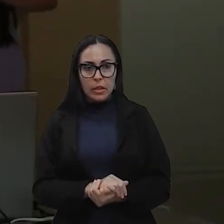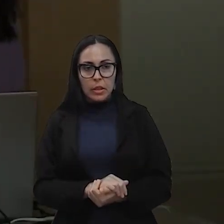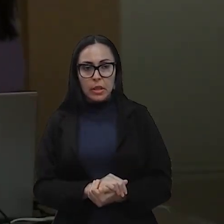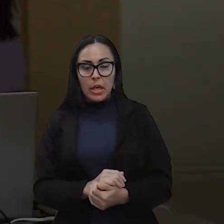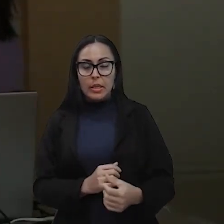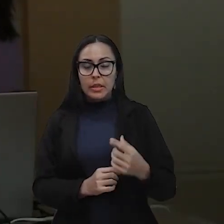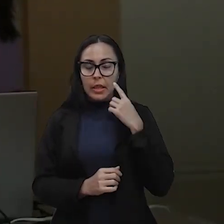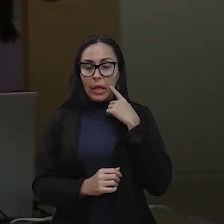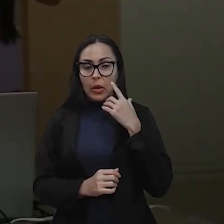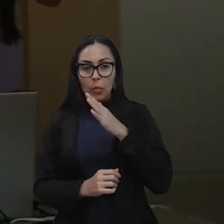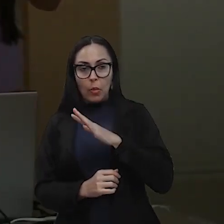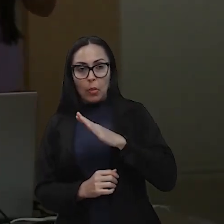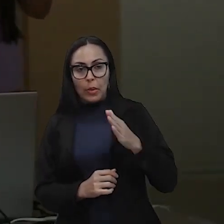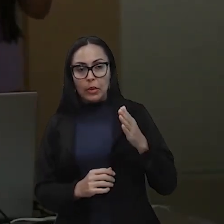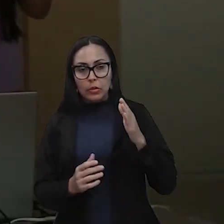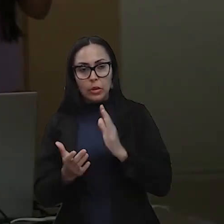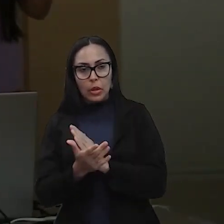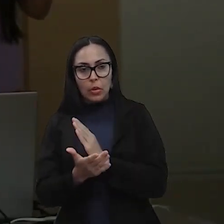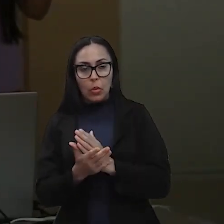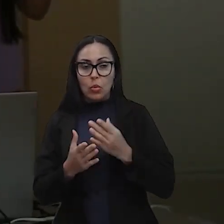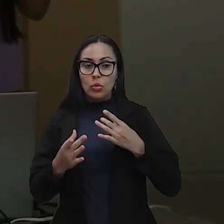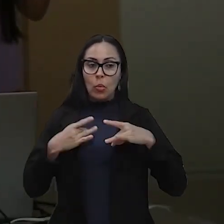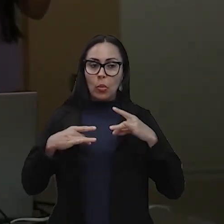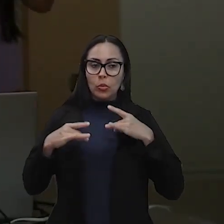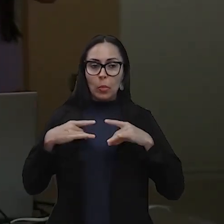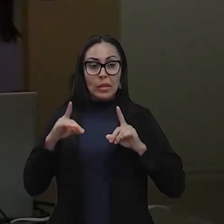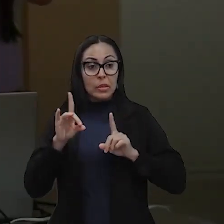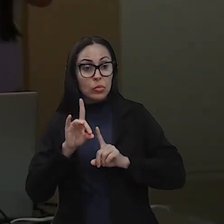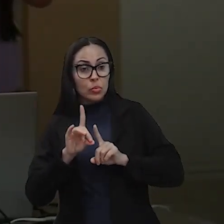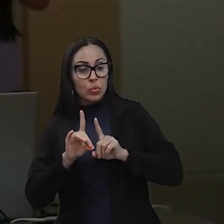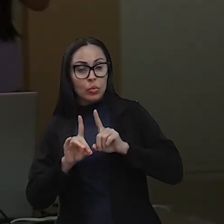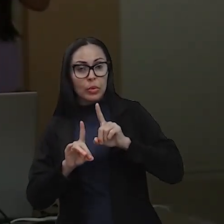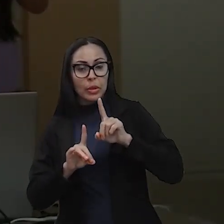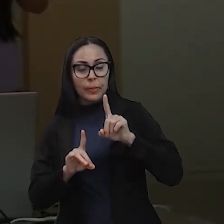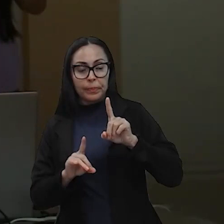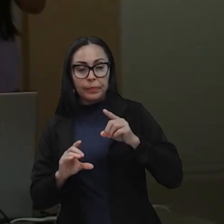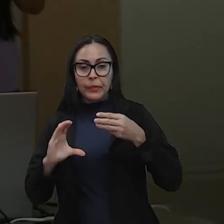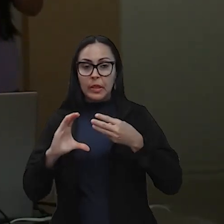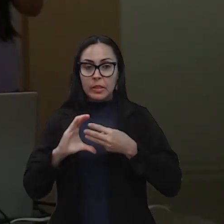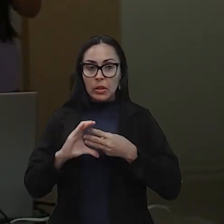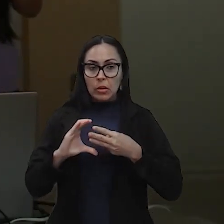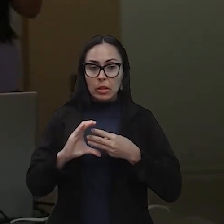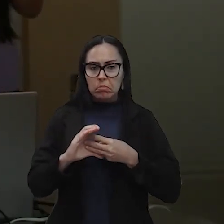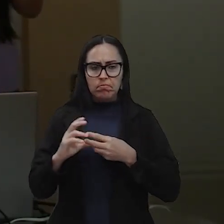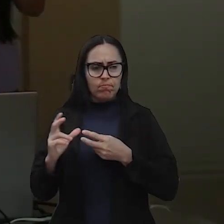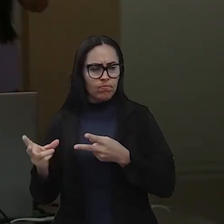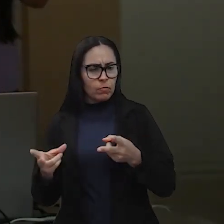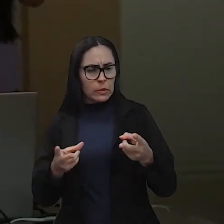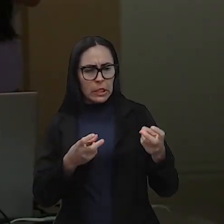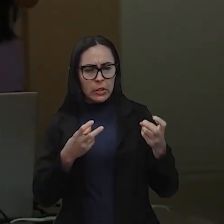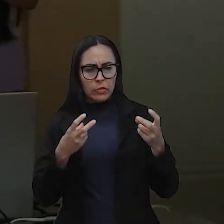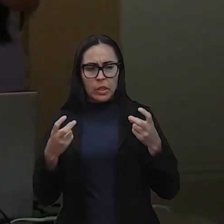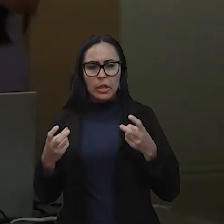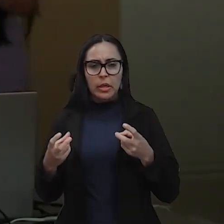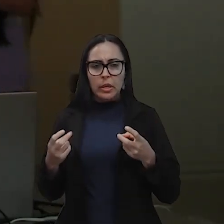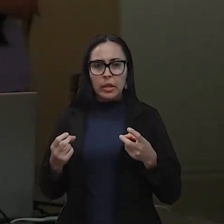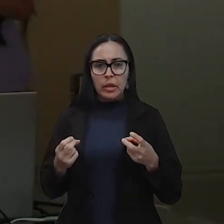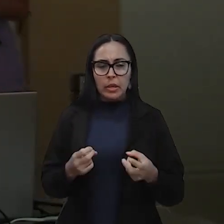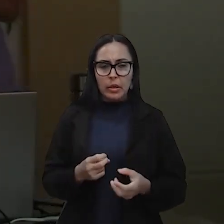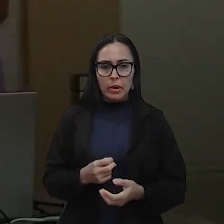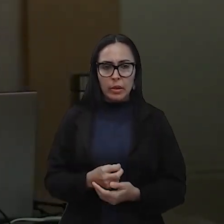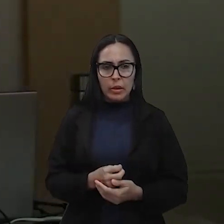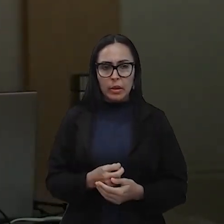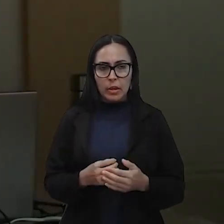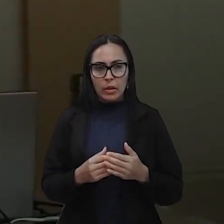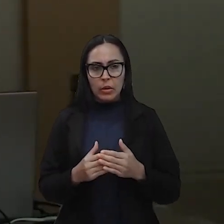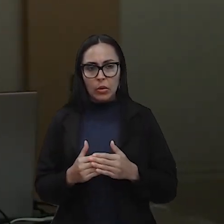hormônios começam a subir muito e aí as células começam a não se identificar como células destrutivas e começam a se multiplicar